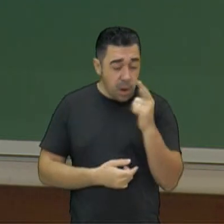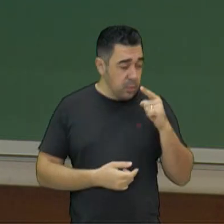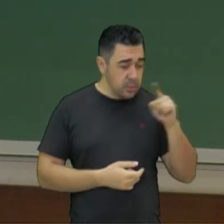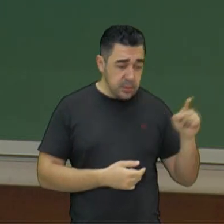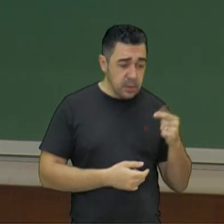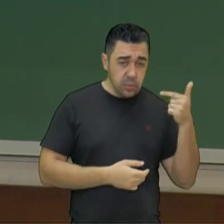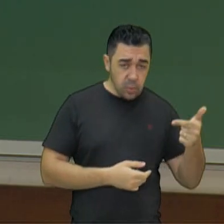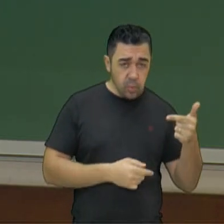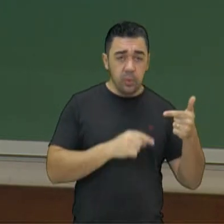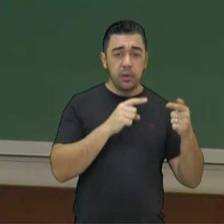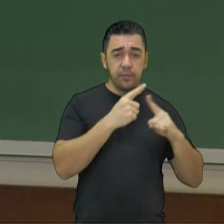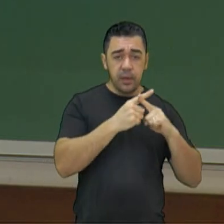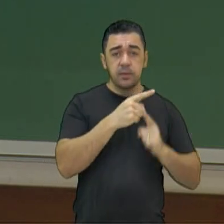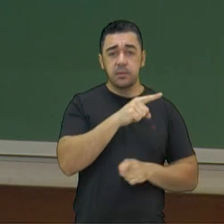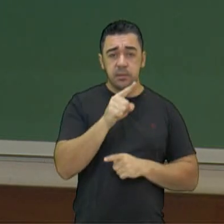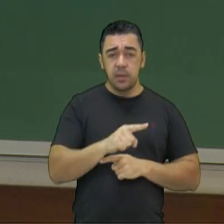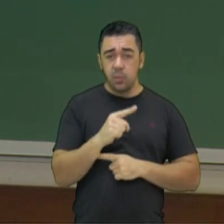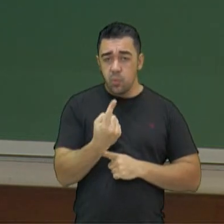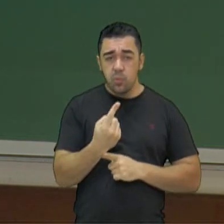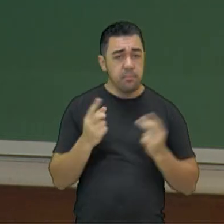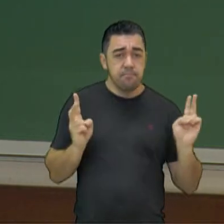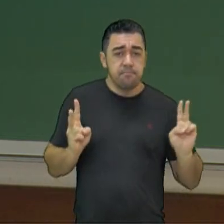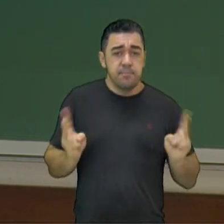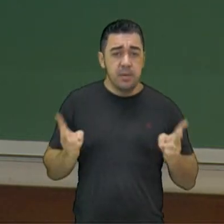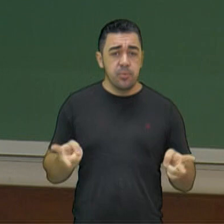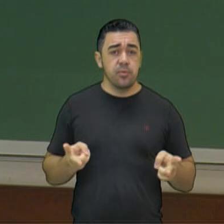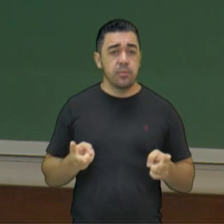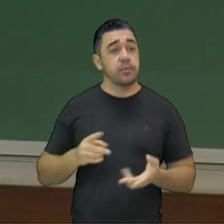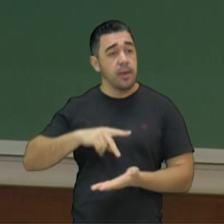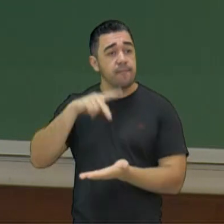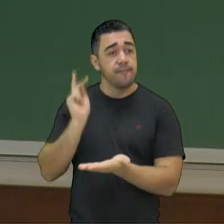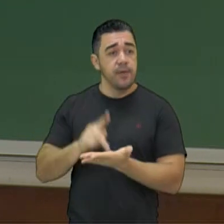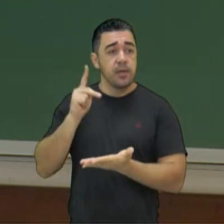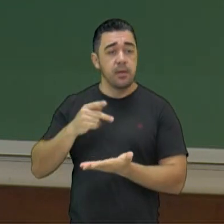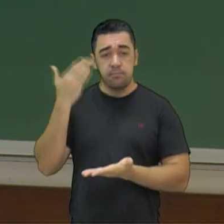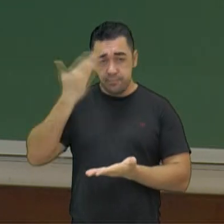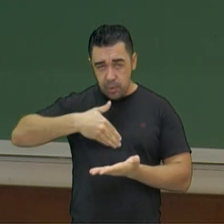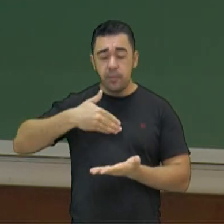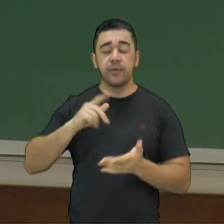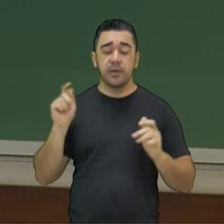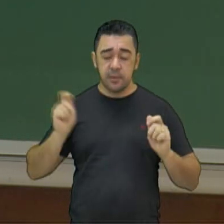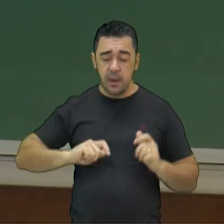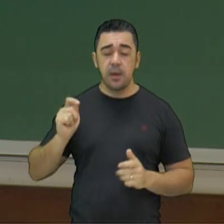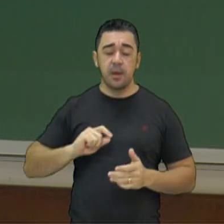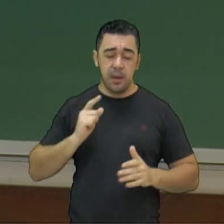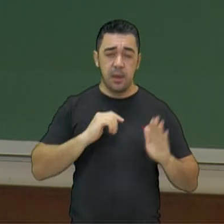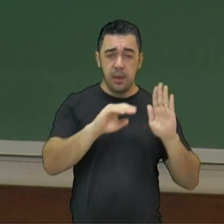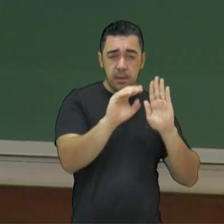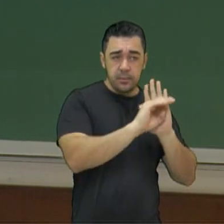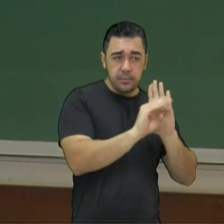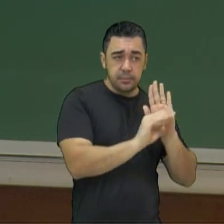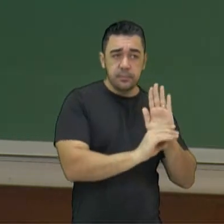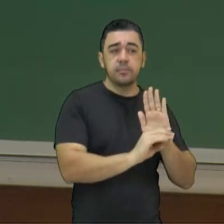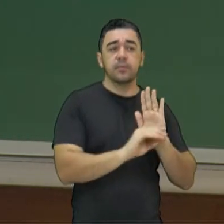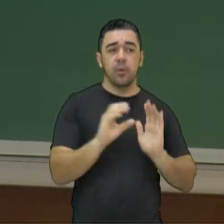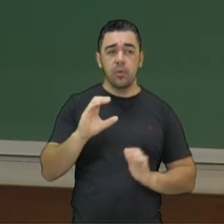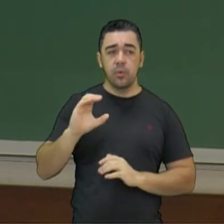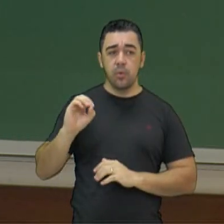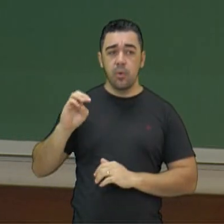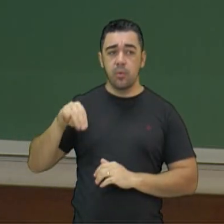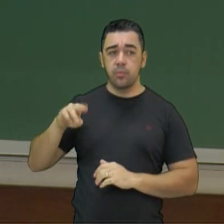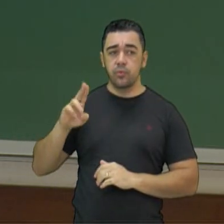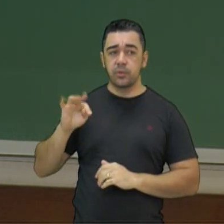vezes Z1. Então, como isso é verdade, nós vamos concluir que a propriedade comutativa da multiplicação